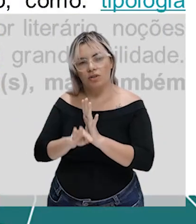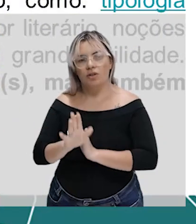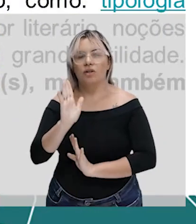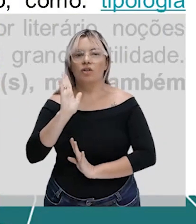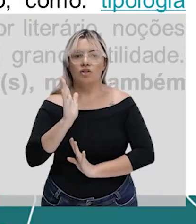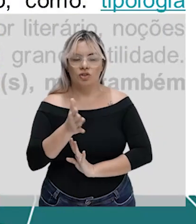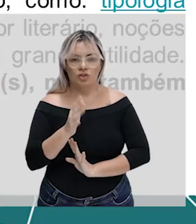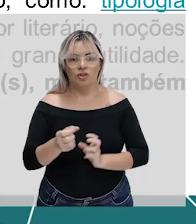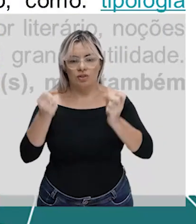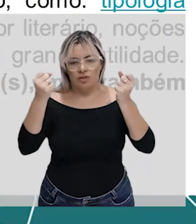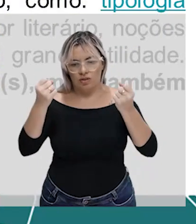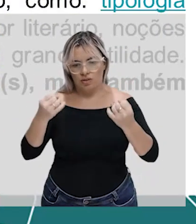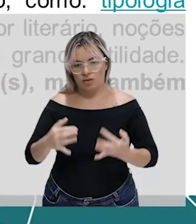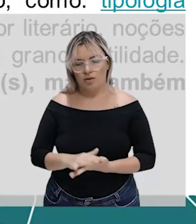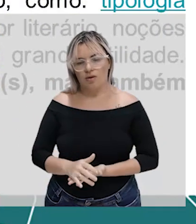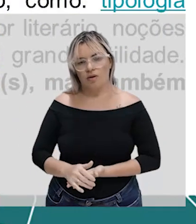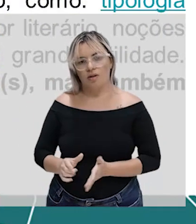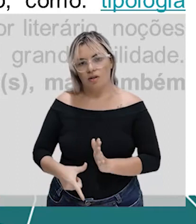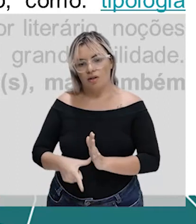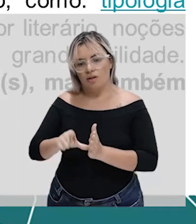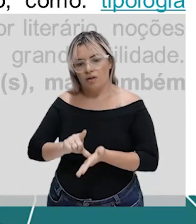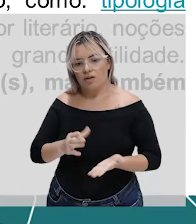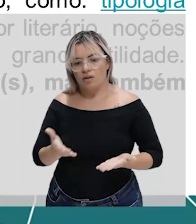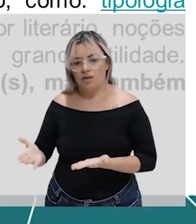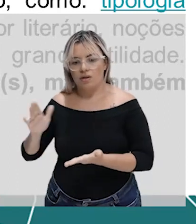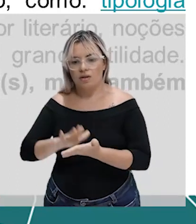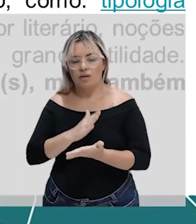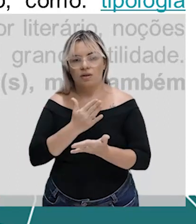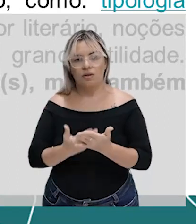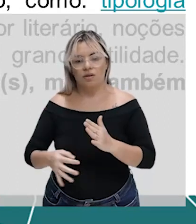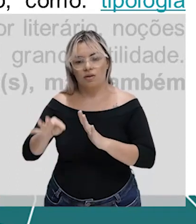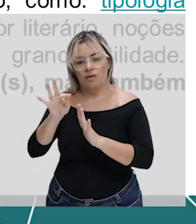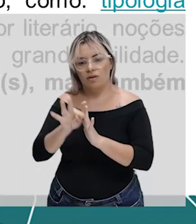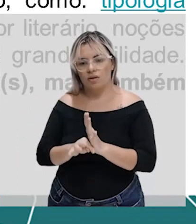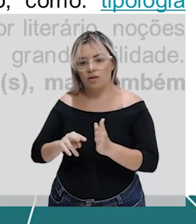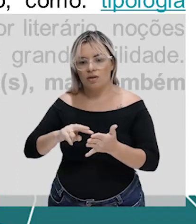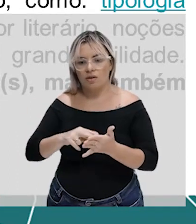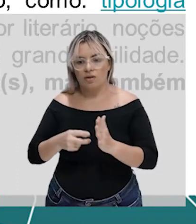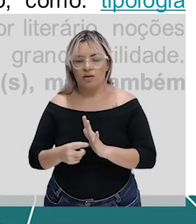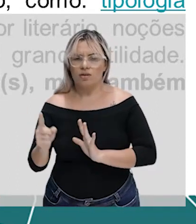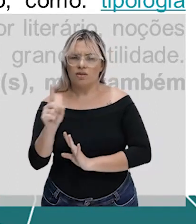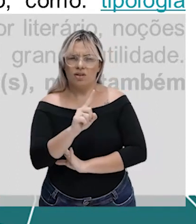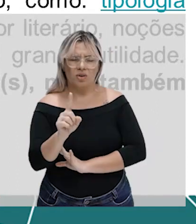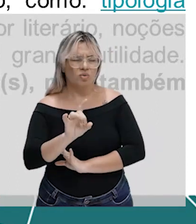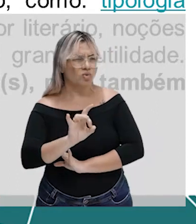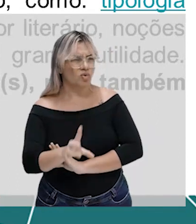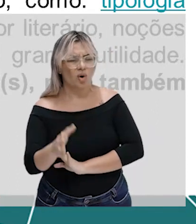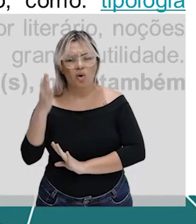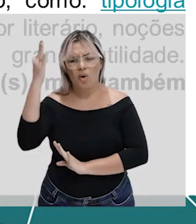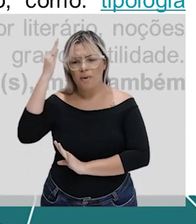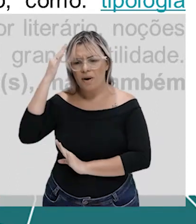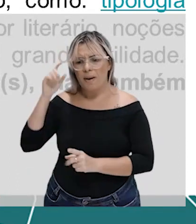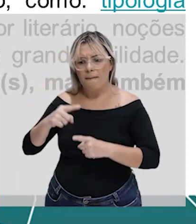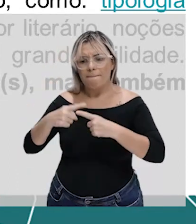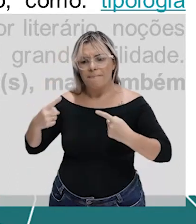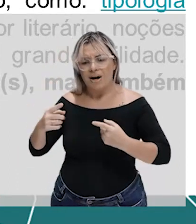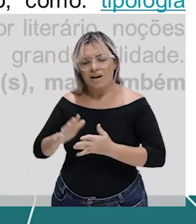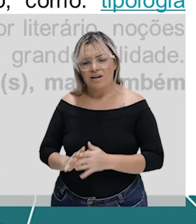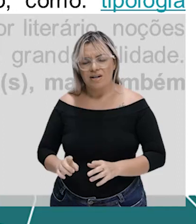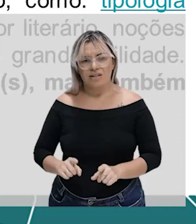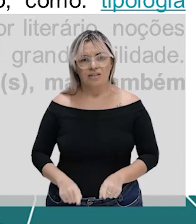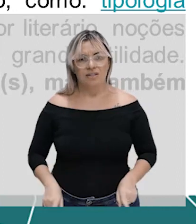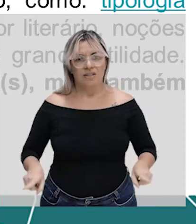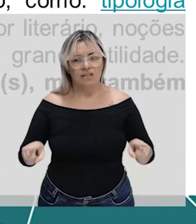a priori no slide anterior, mas interpretar um texto significa não só o compreender, mas também perceber as